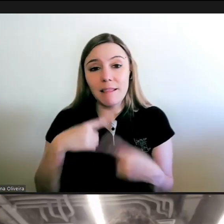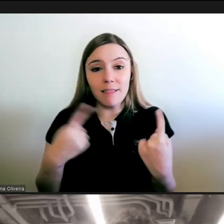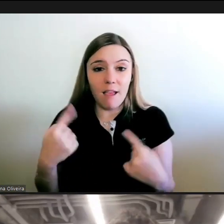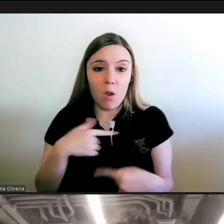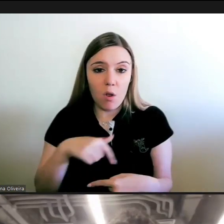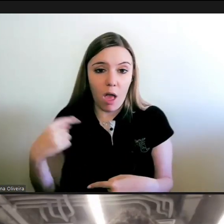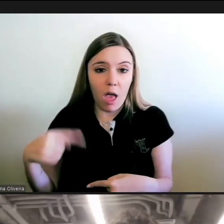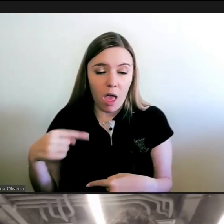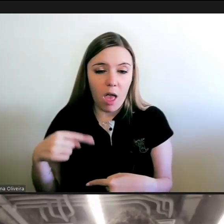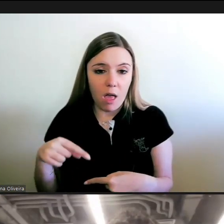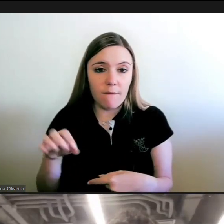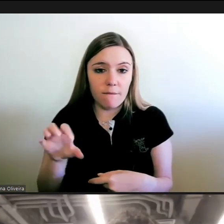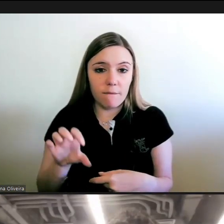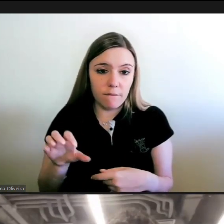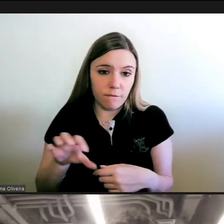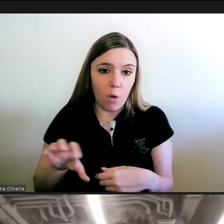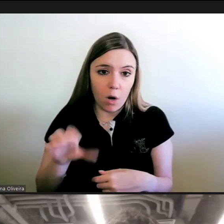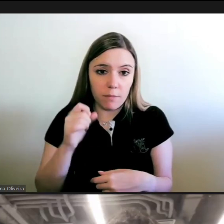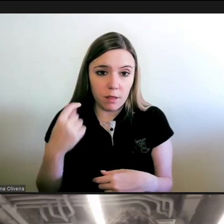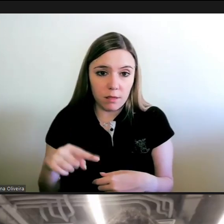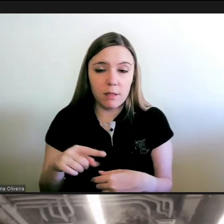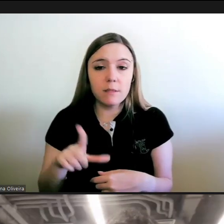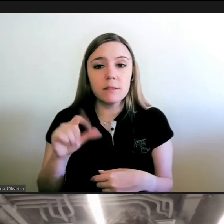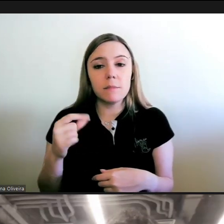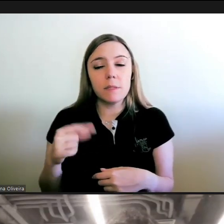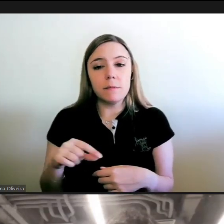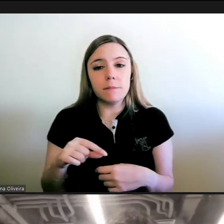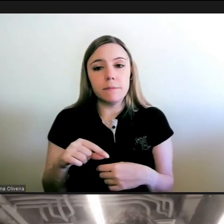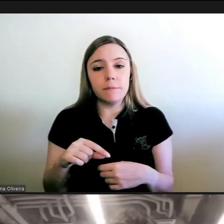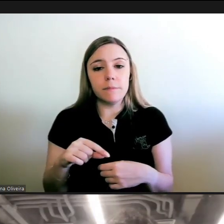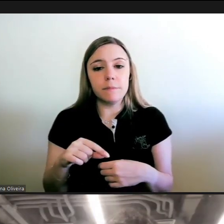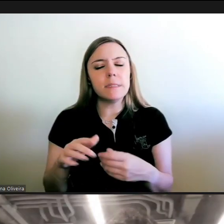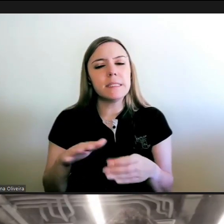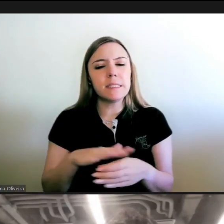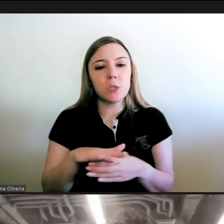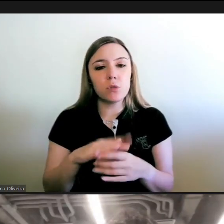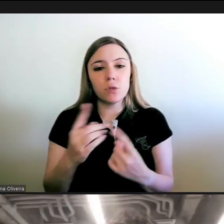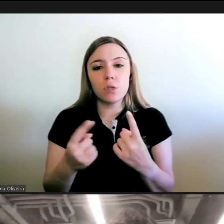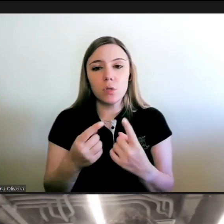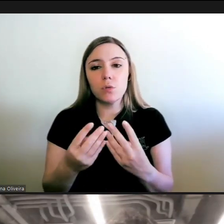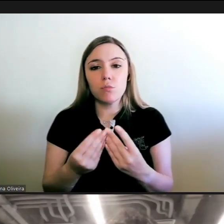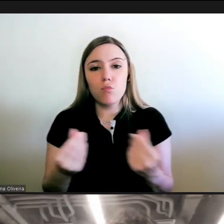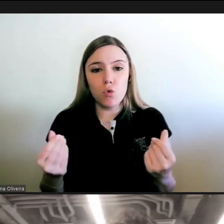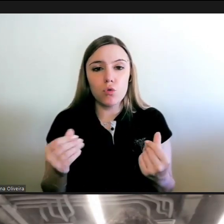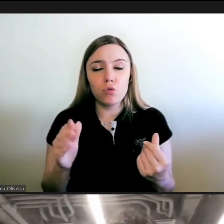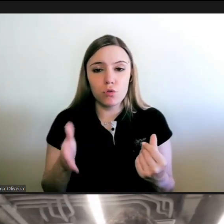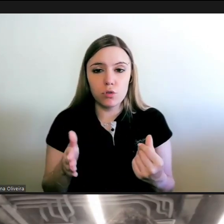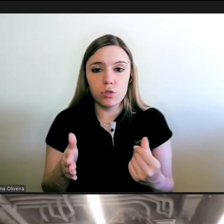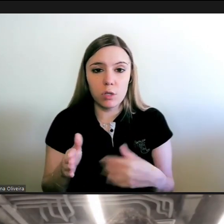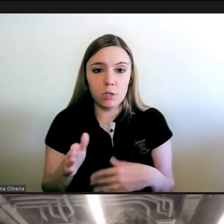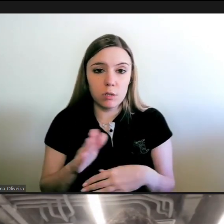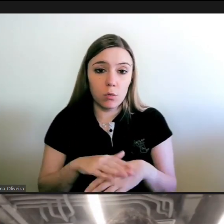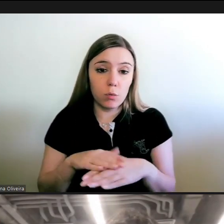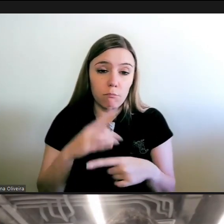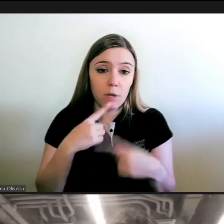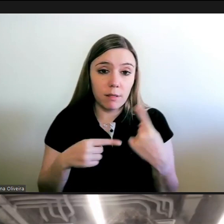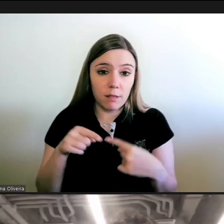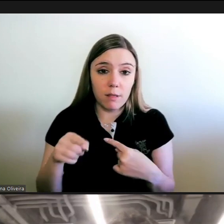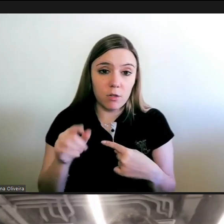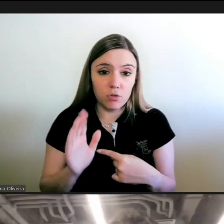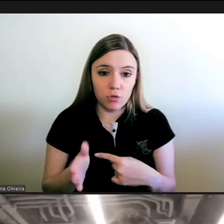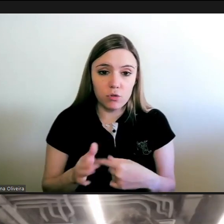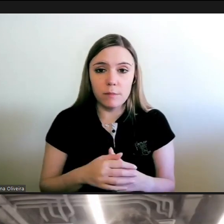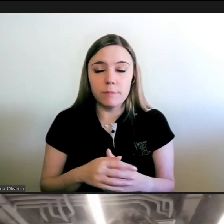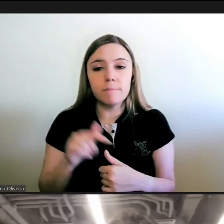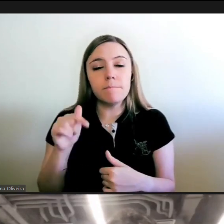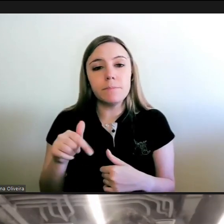Temos canal de denúncia e temos também já algumas questões tratadas que nos chegaram por esse canal. E aqui,